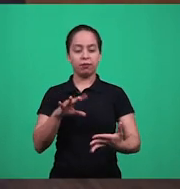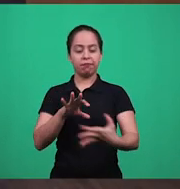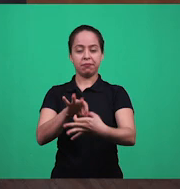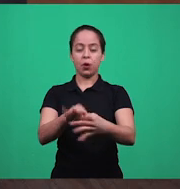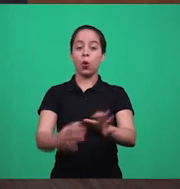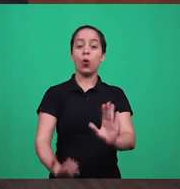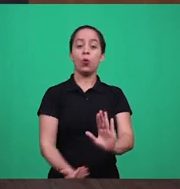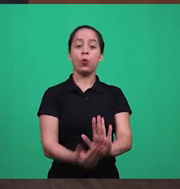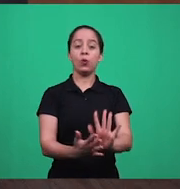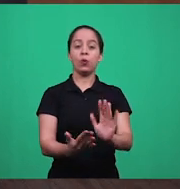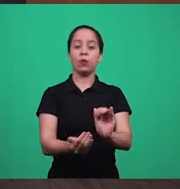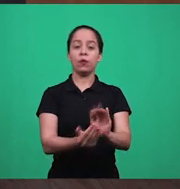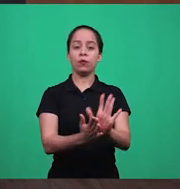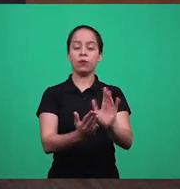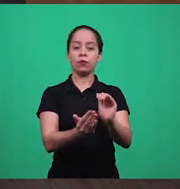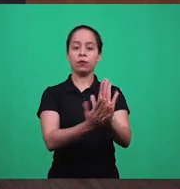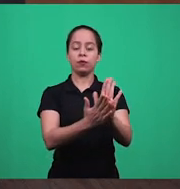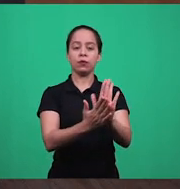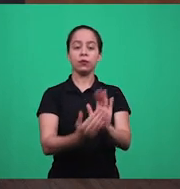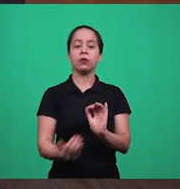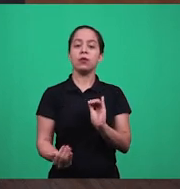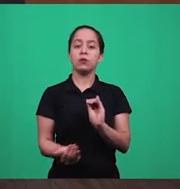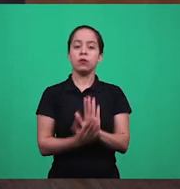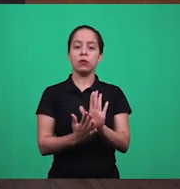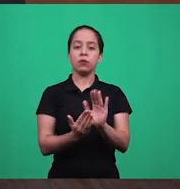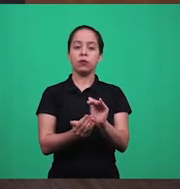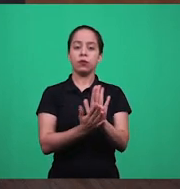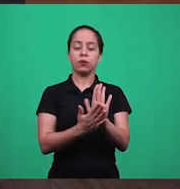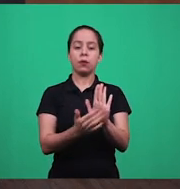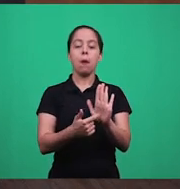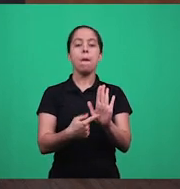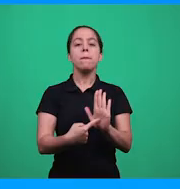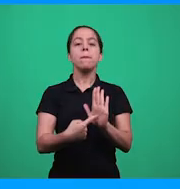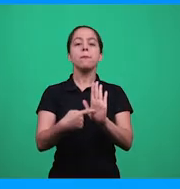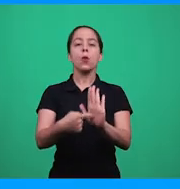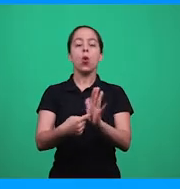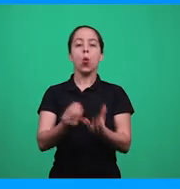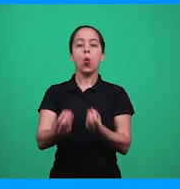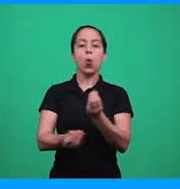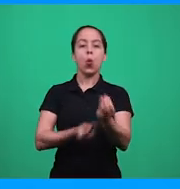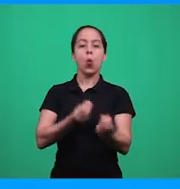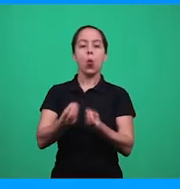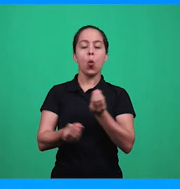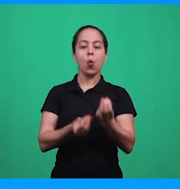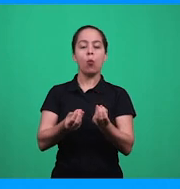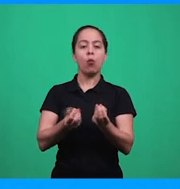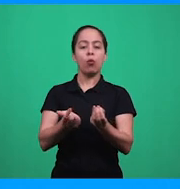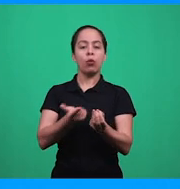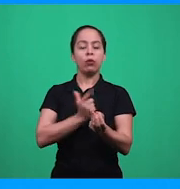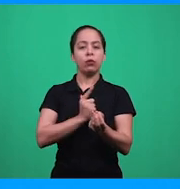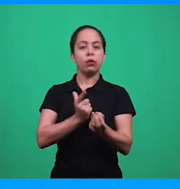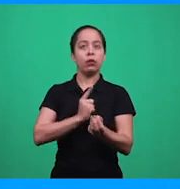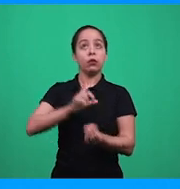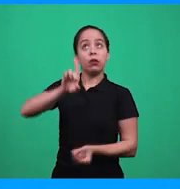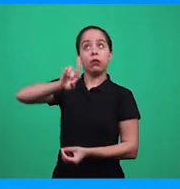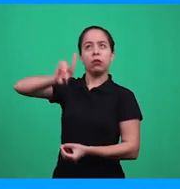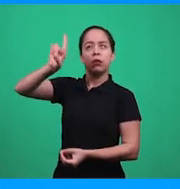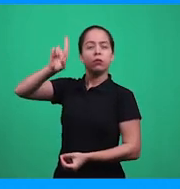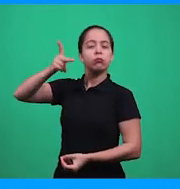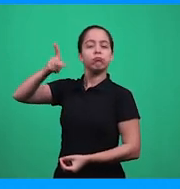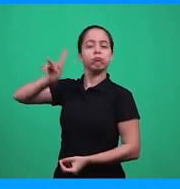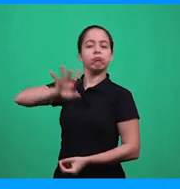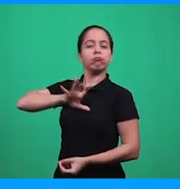louvor. Este hino fala do grande cuidado que o amor